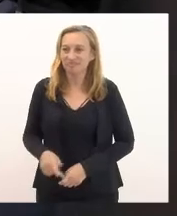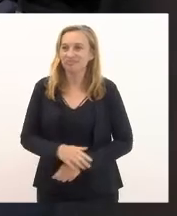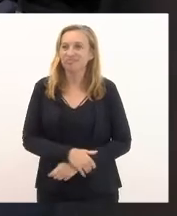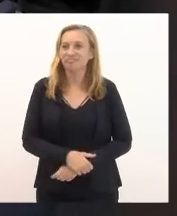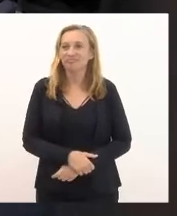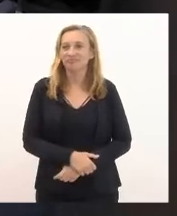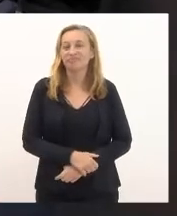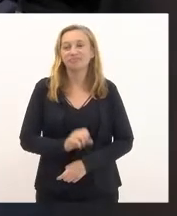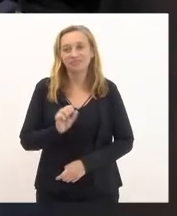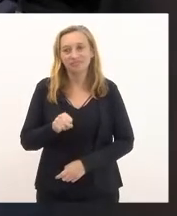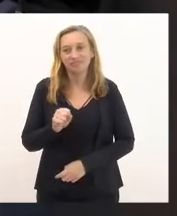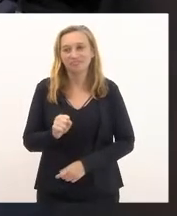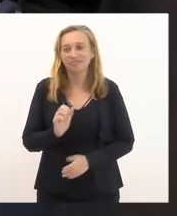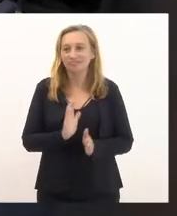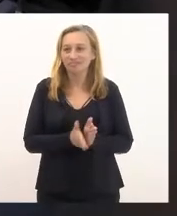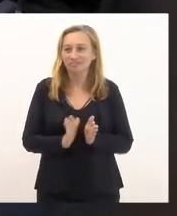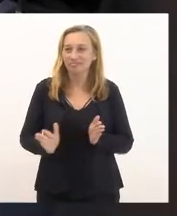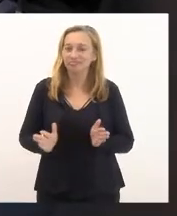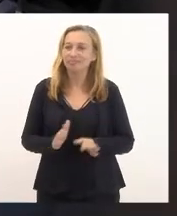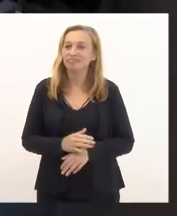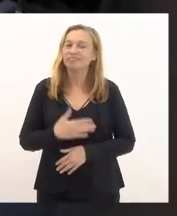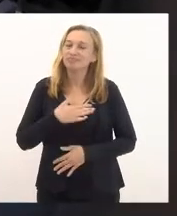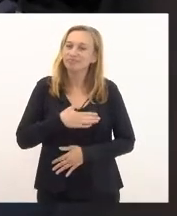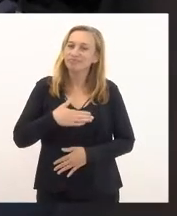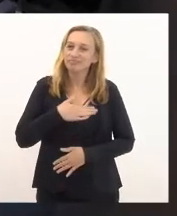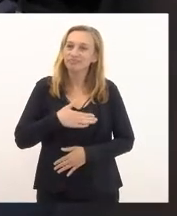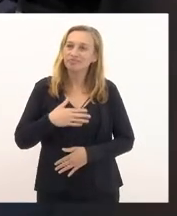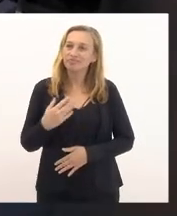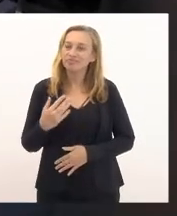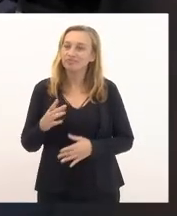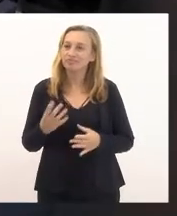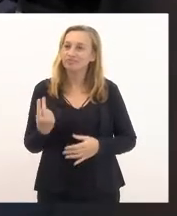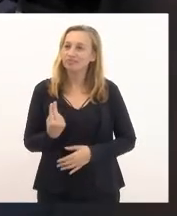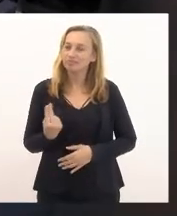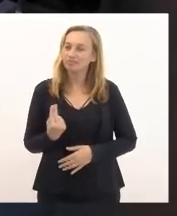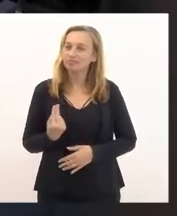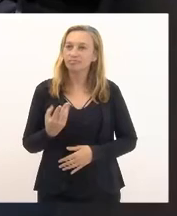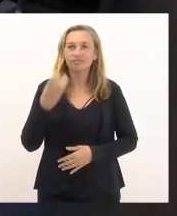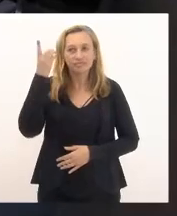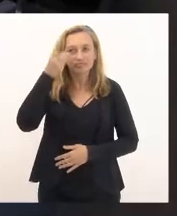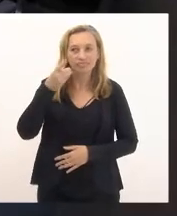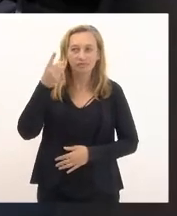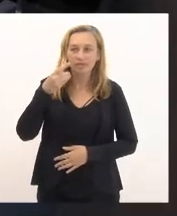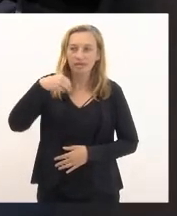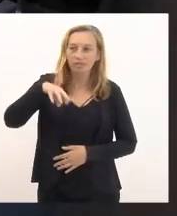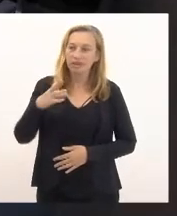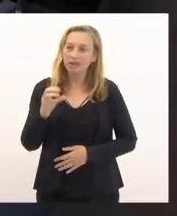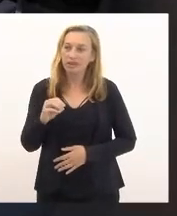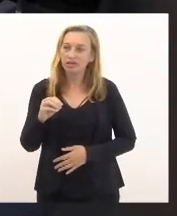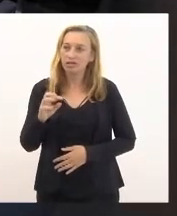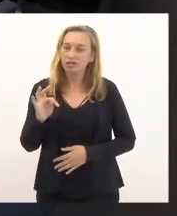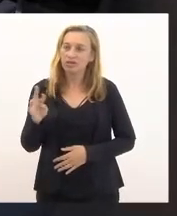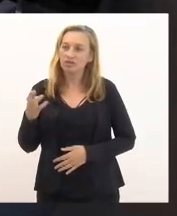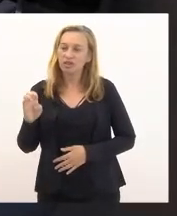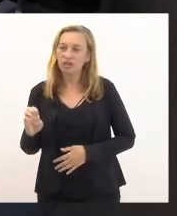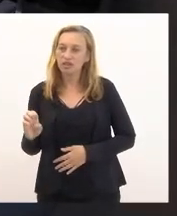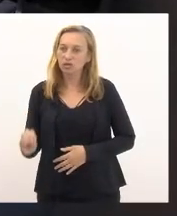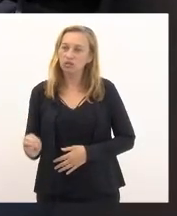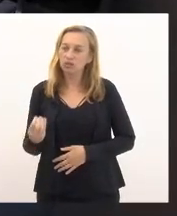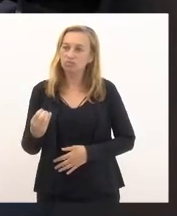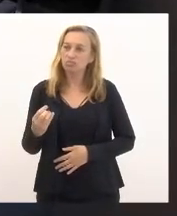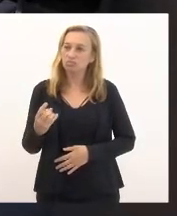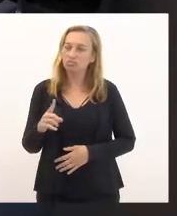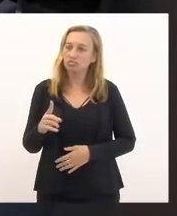Presidente, sim, questão de ordem. Eu gostaria de abrir com a autoria. O deputado Marcelo Freixo não está mais na casa, mas eu abro para